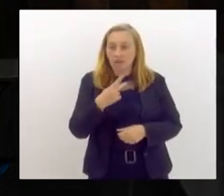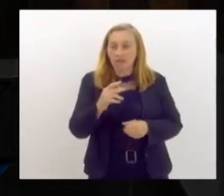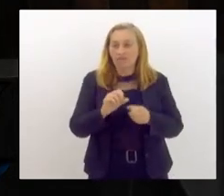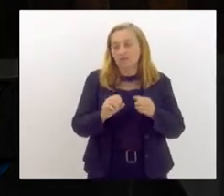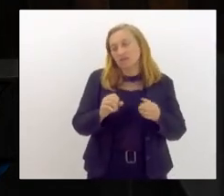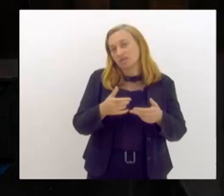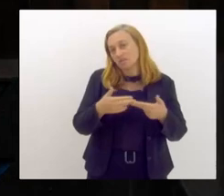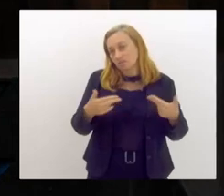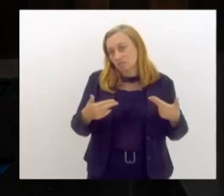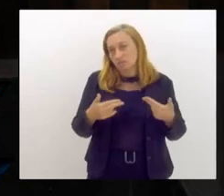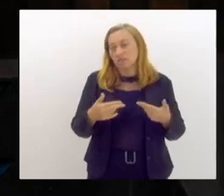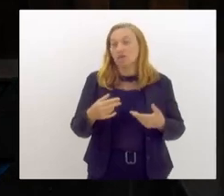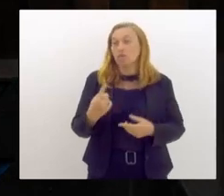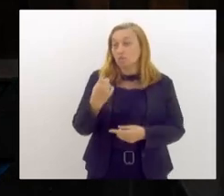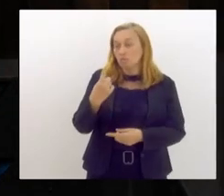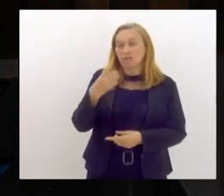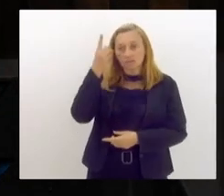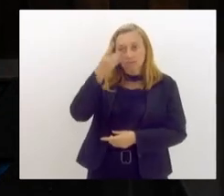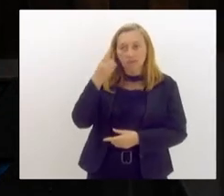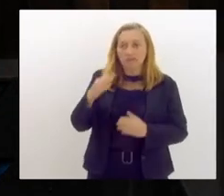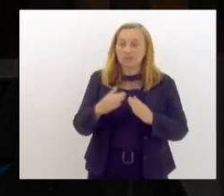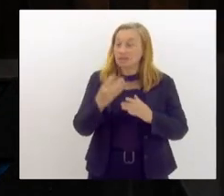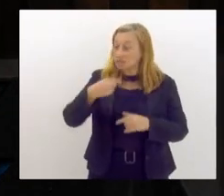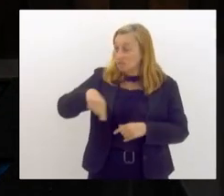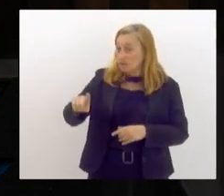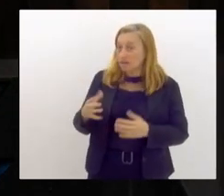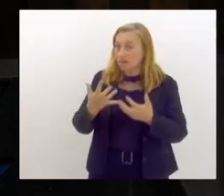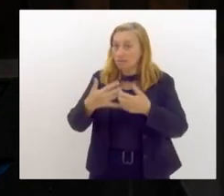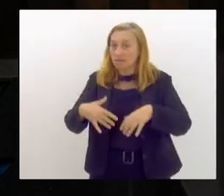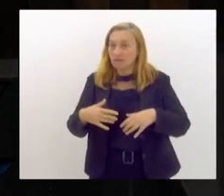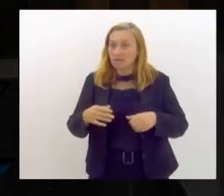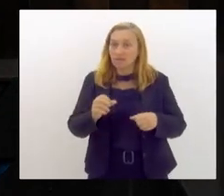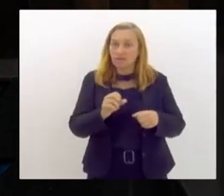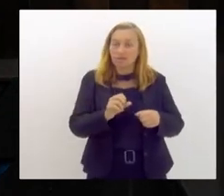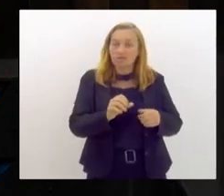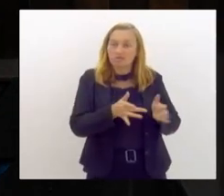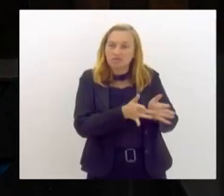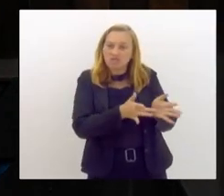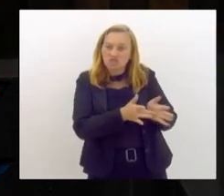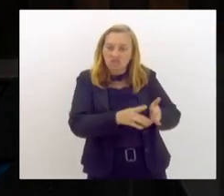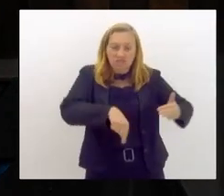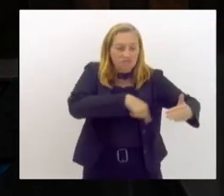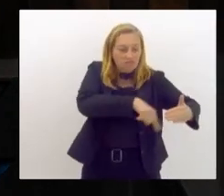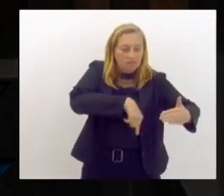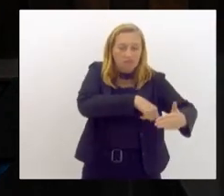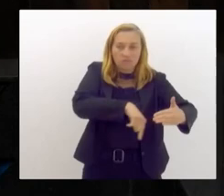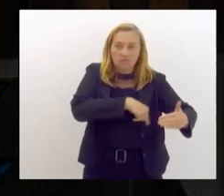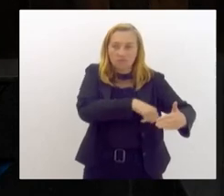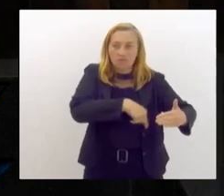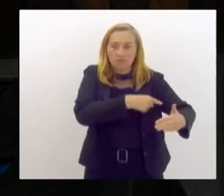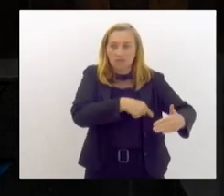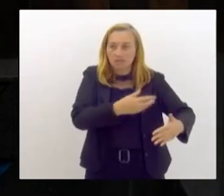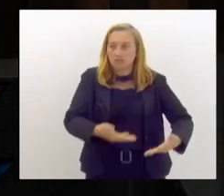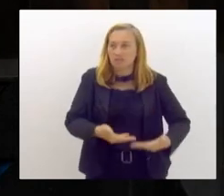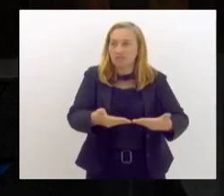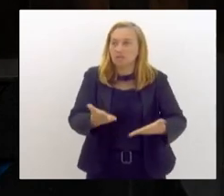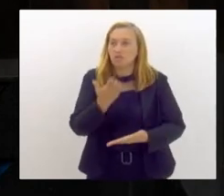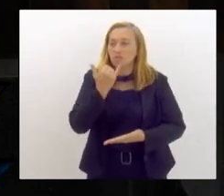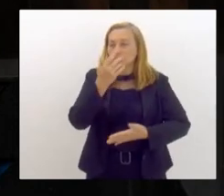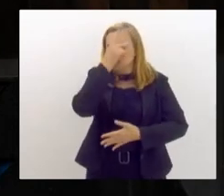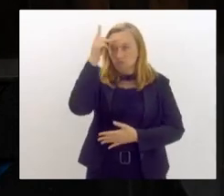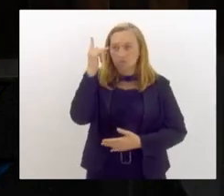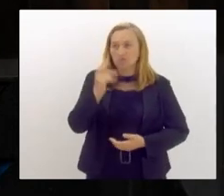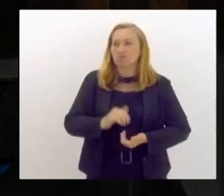pantomima. De lá para Petrópolis, fingir que estava cozinhando para as pessoas, fazendo galhofa, dando tapa na cara das